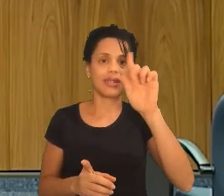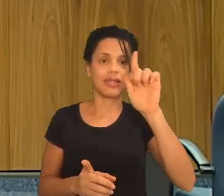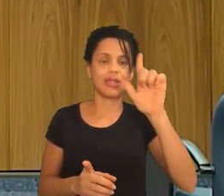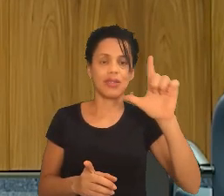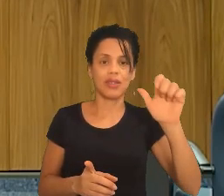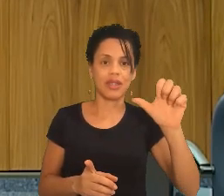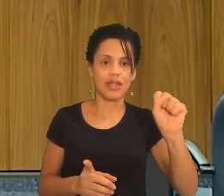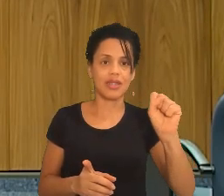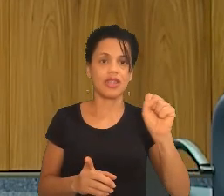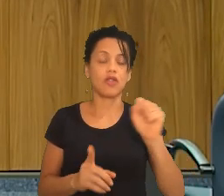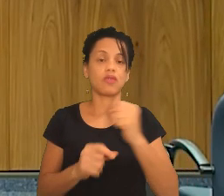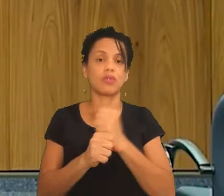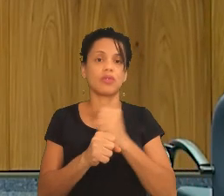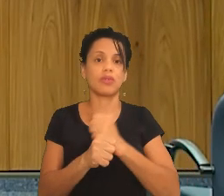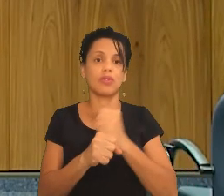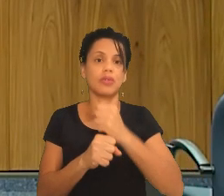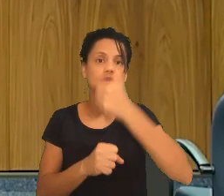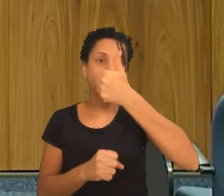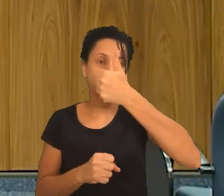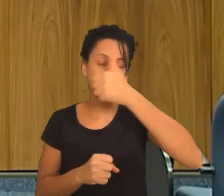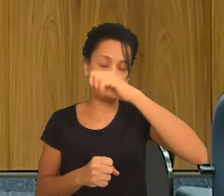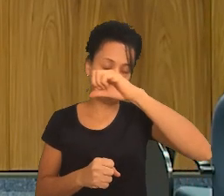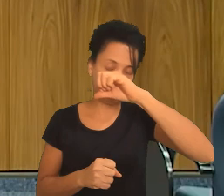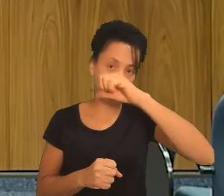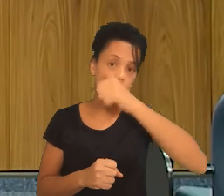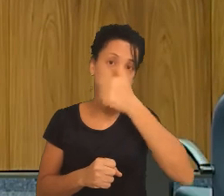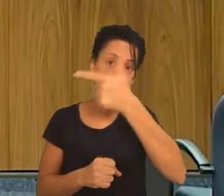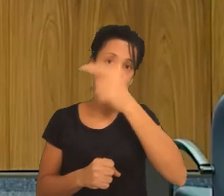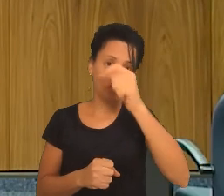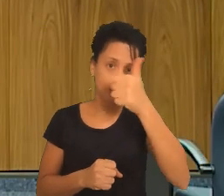depois, logo em seguida, a Inês entrou em contato